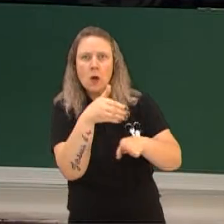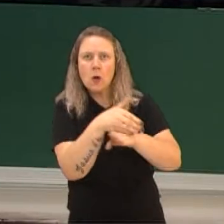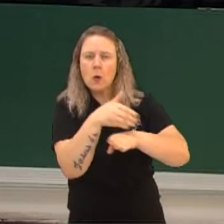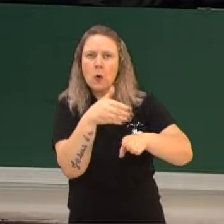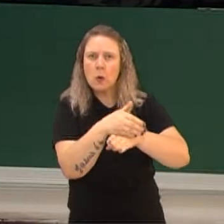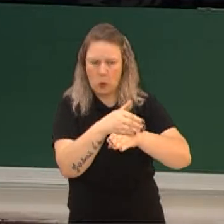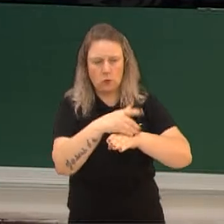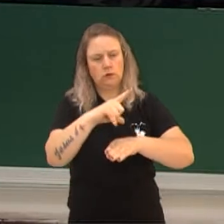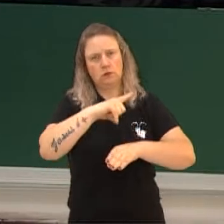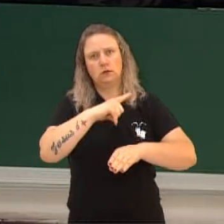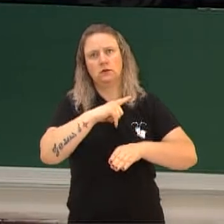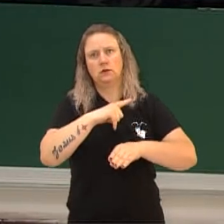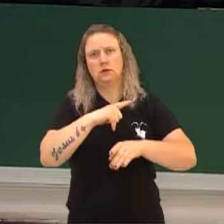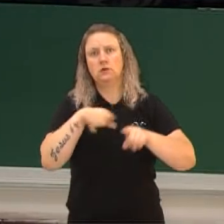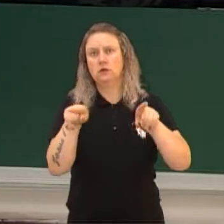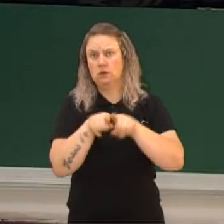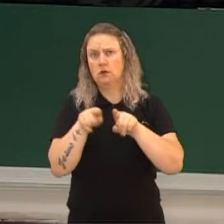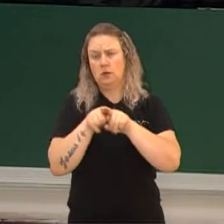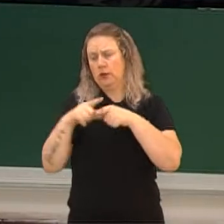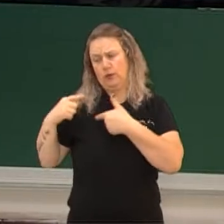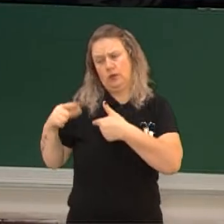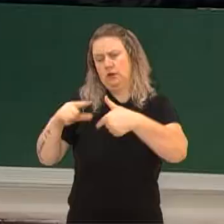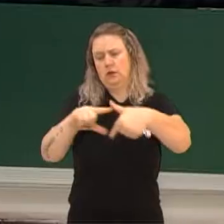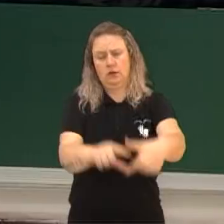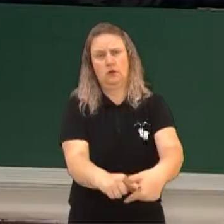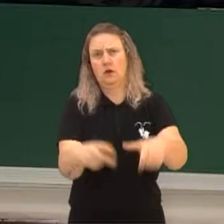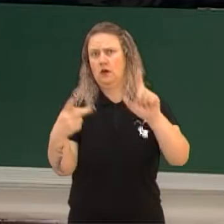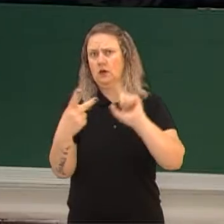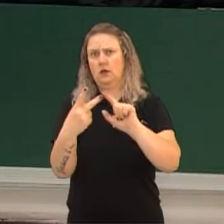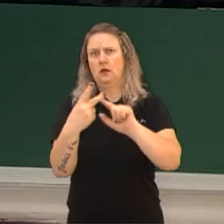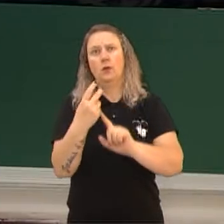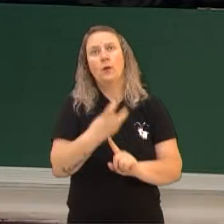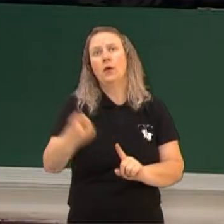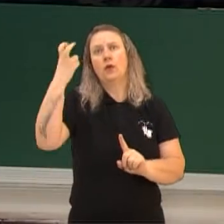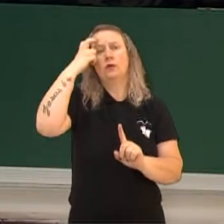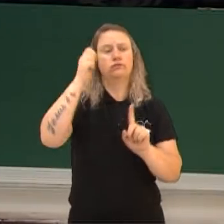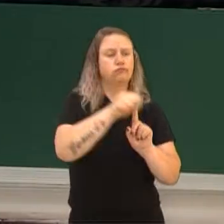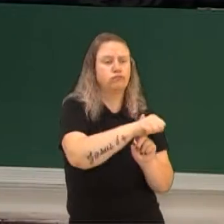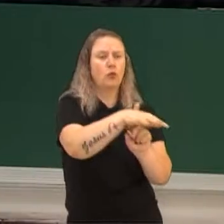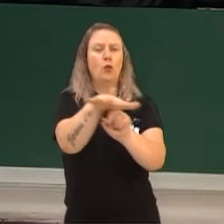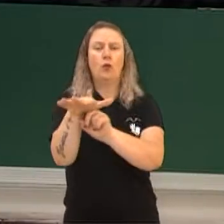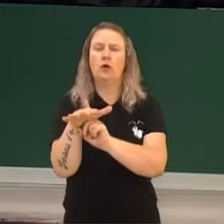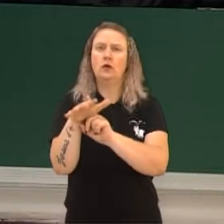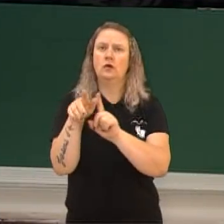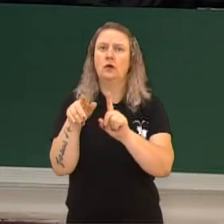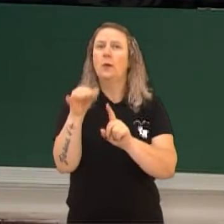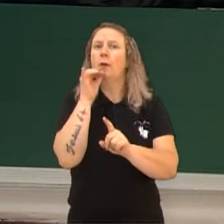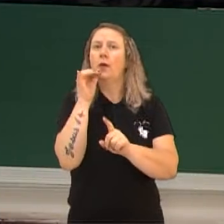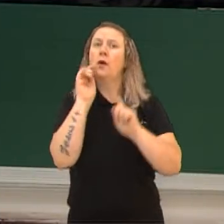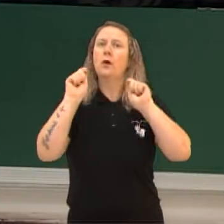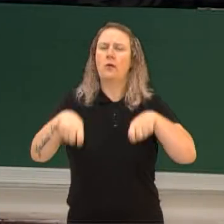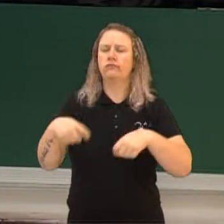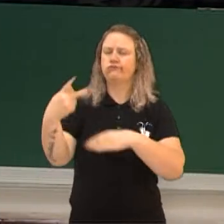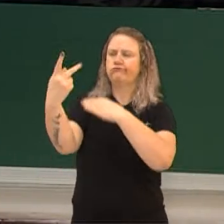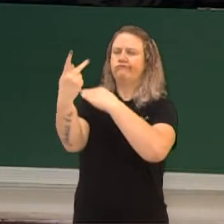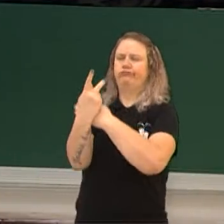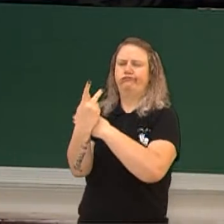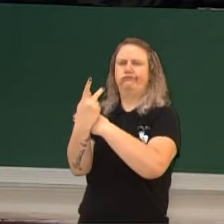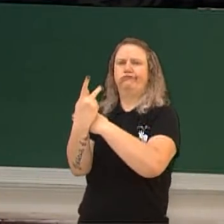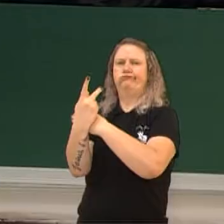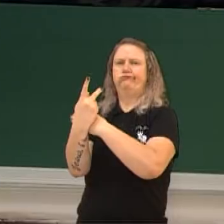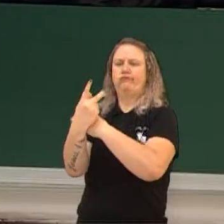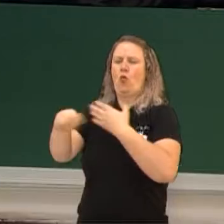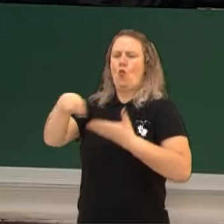conhecimento erudito e também no conhecimento popular, porque por que não fazer uma gravação de uma dança, né? E a gente conseguir